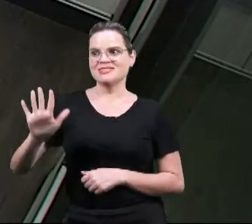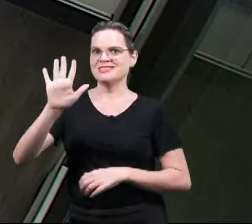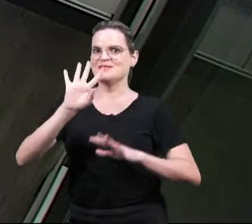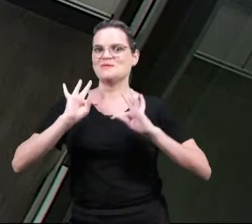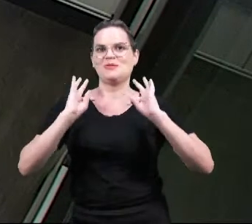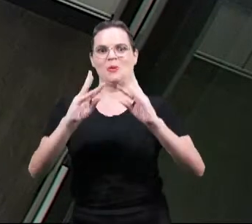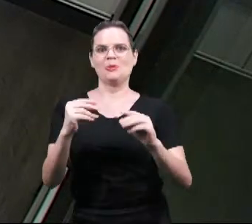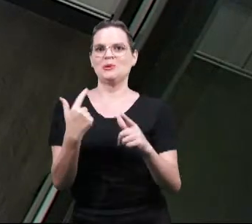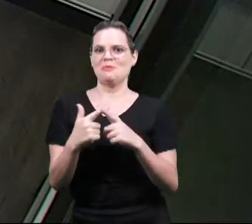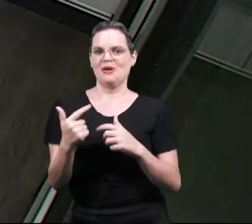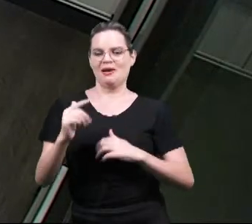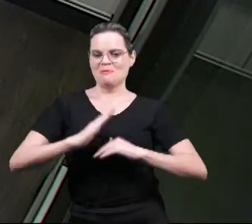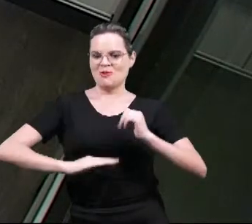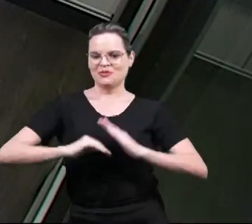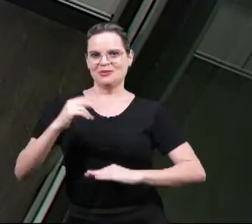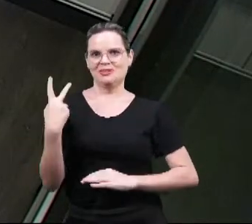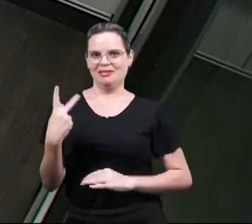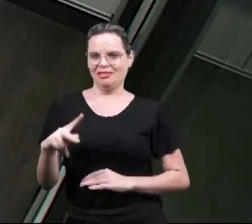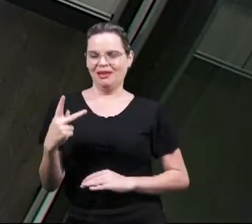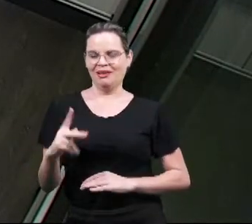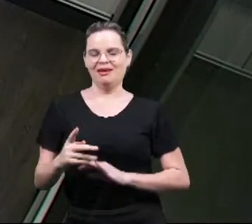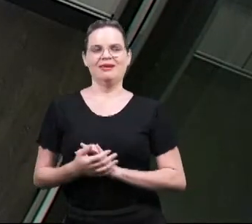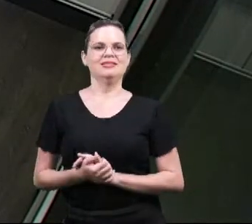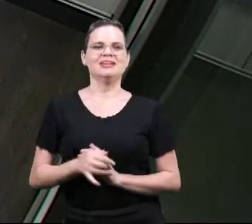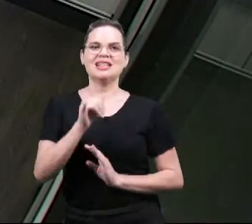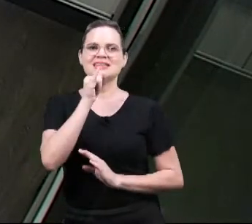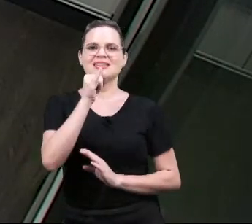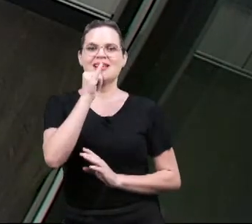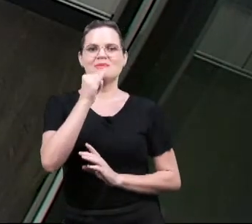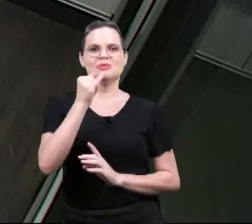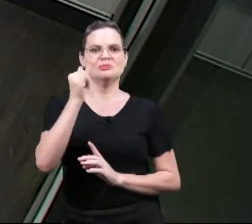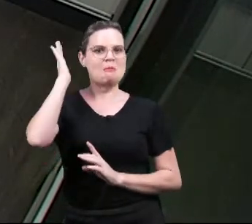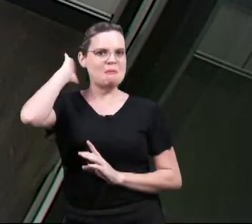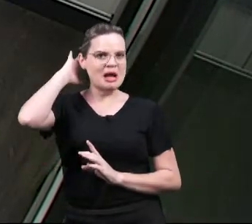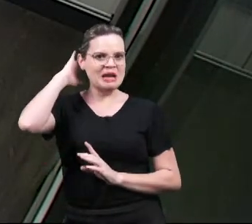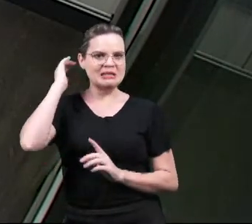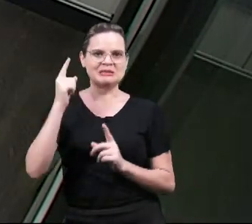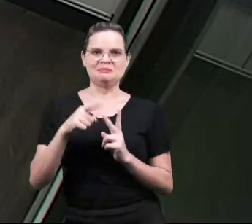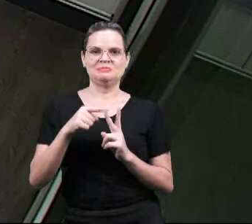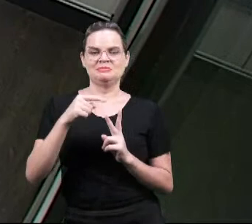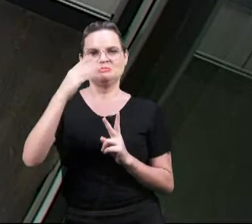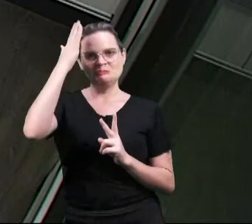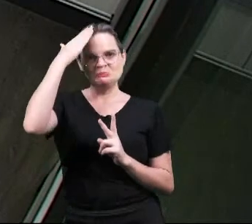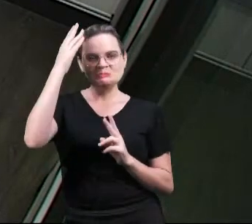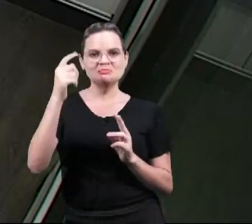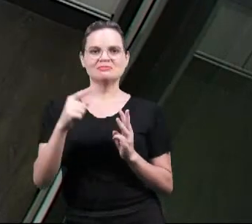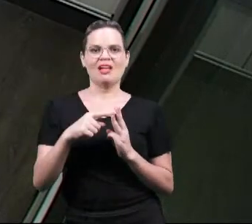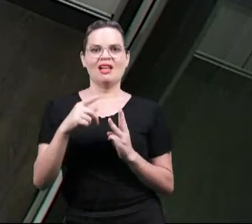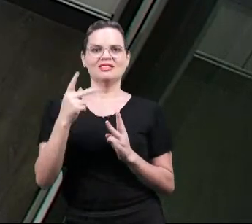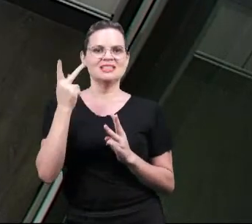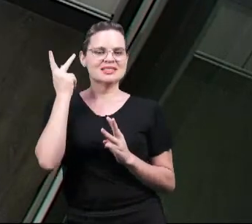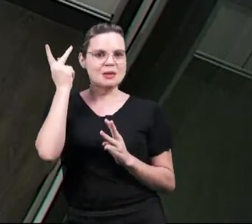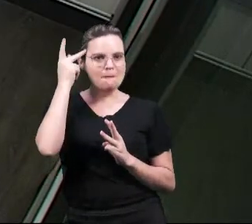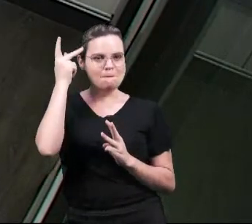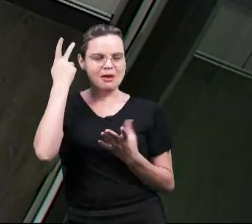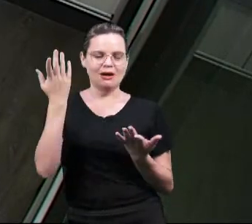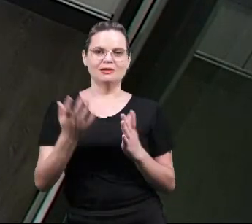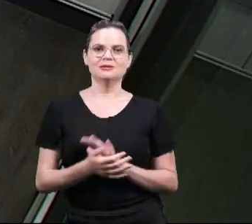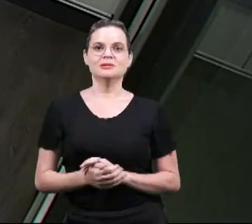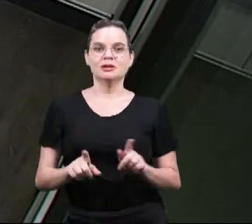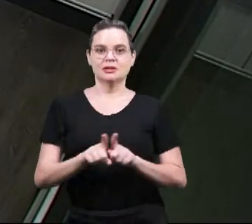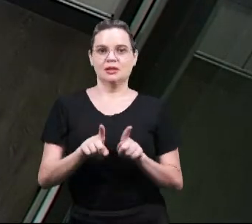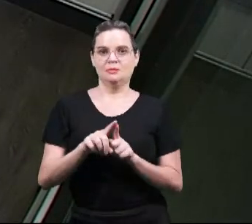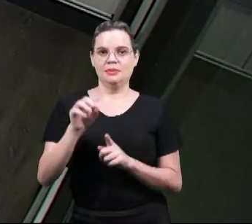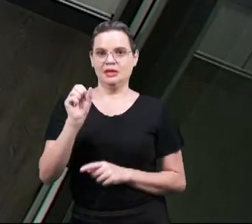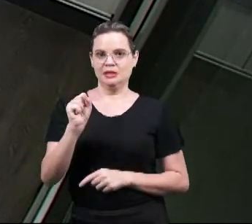das atividades profissionais dele, no Pará, também em São Paulo, Tocantins. Pastor Sérgio Camilo tá lá conosco,